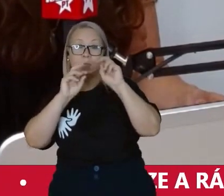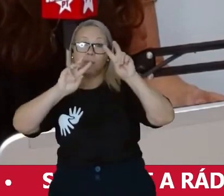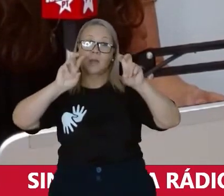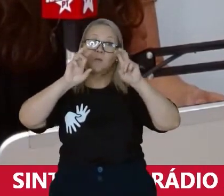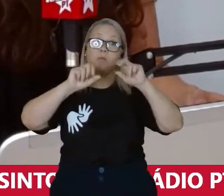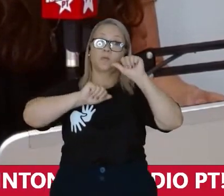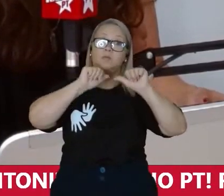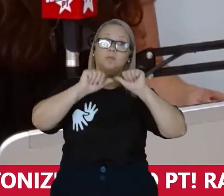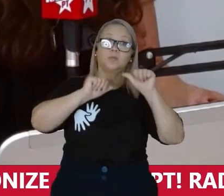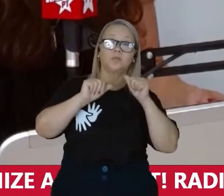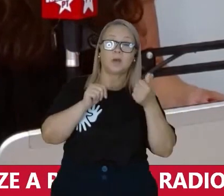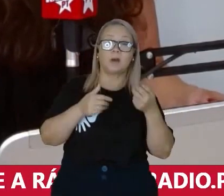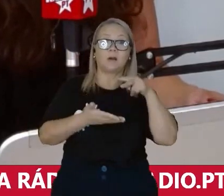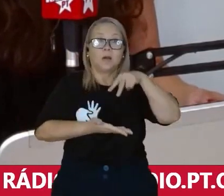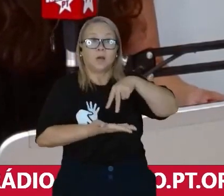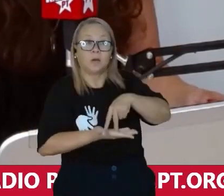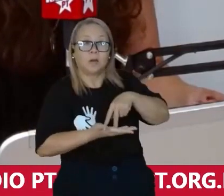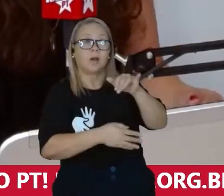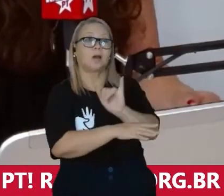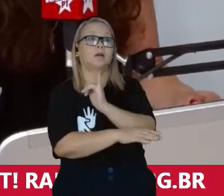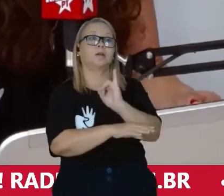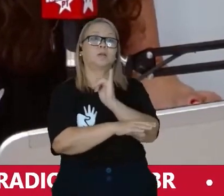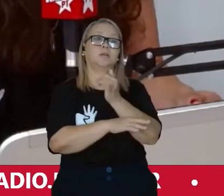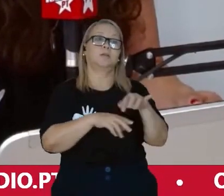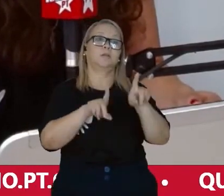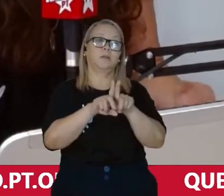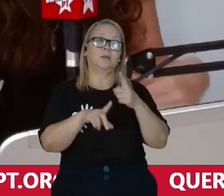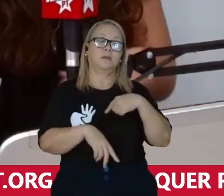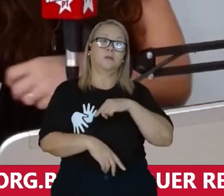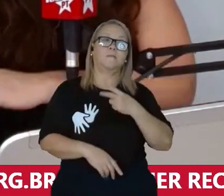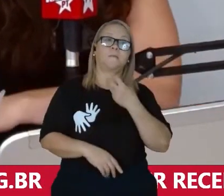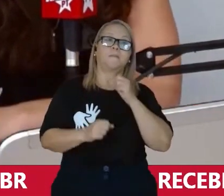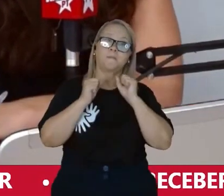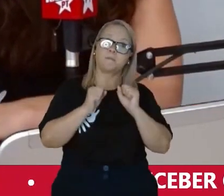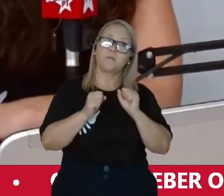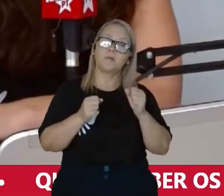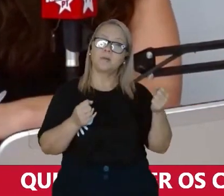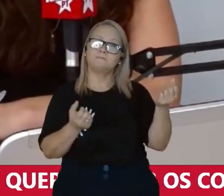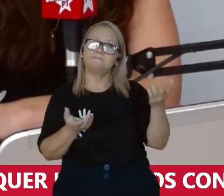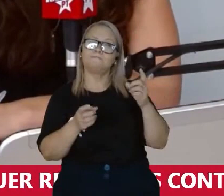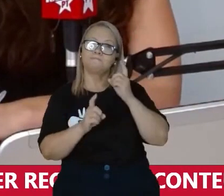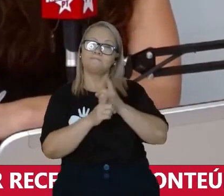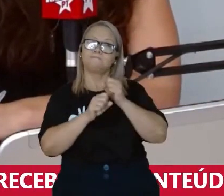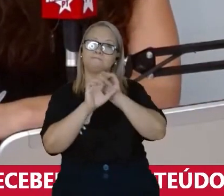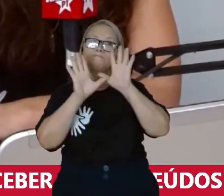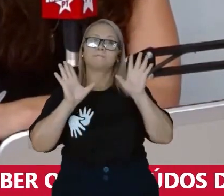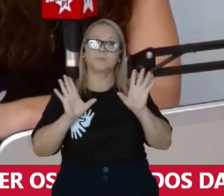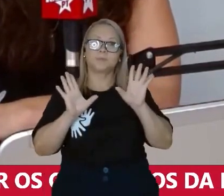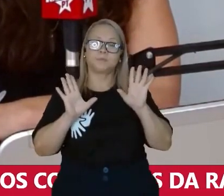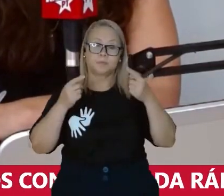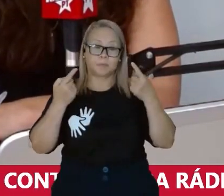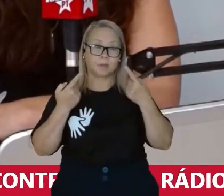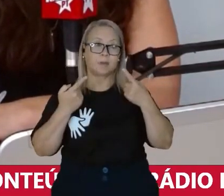mudança de posicionamento e de estratégia. Eu acho que também a gente pode achar uma luz. Luiz Felipe Peralta diz: sobre o debate das